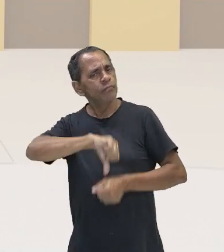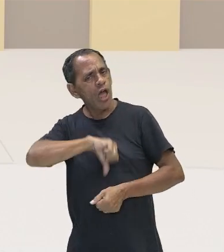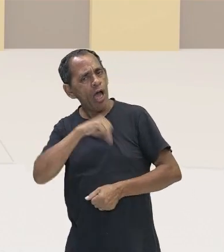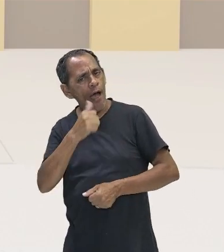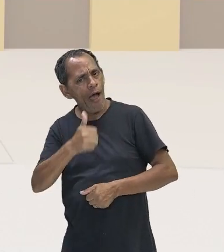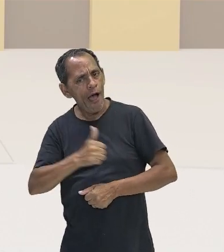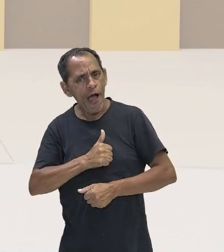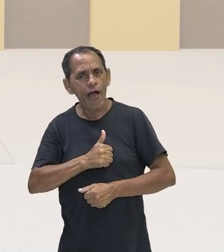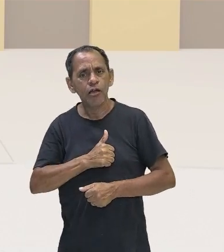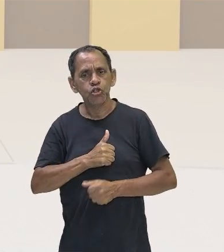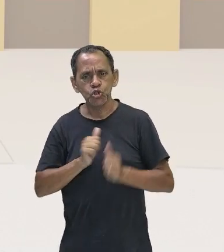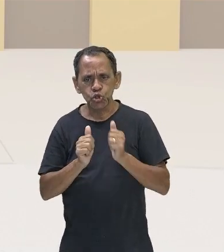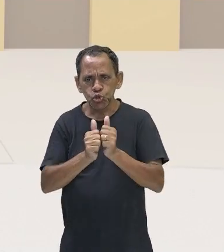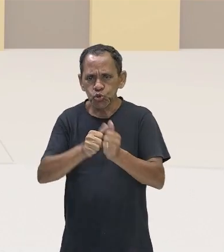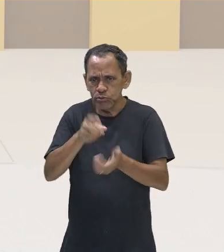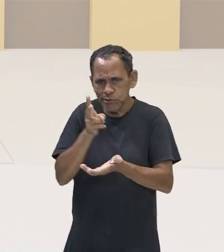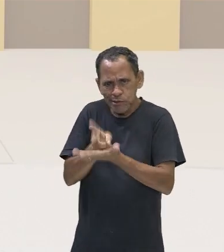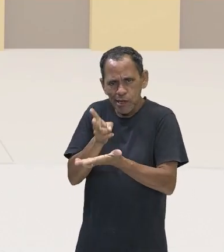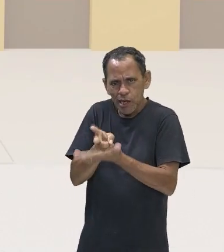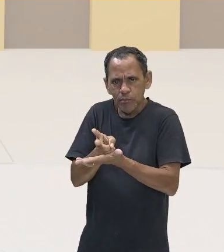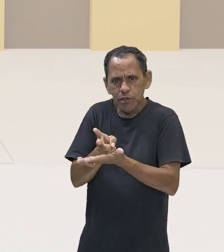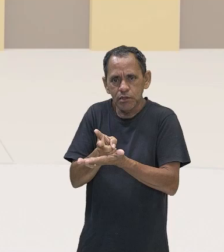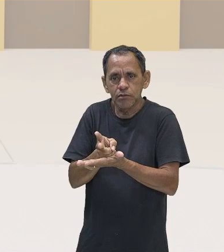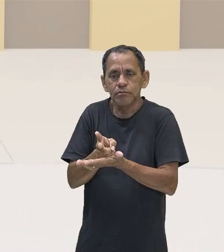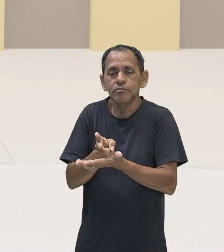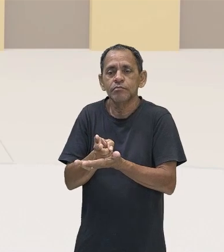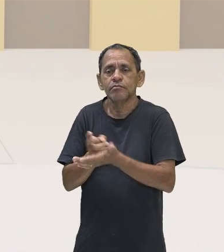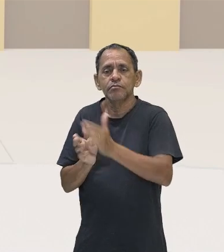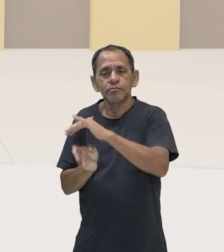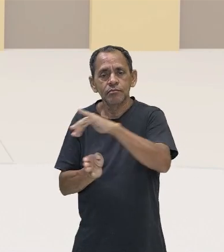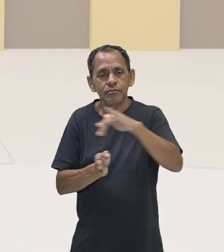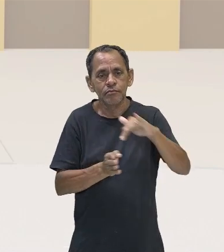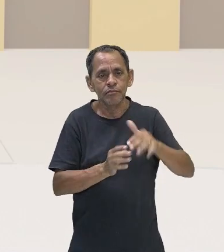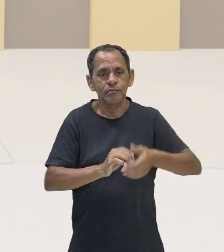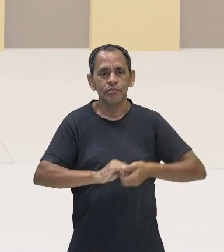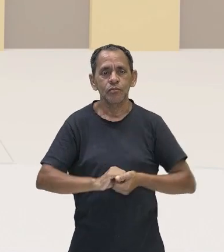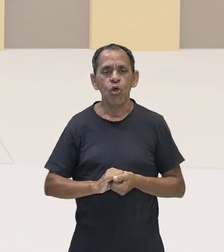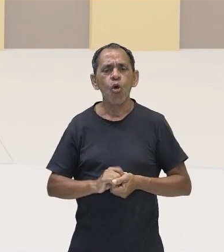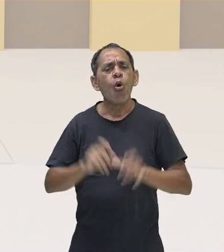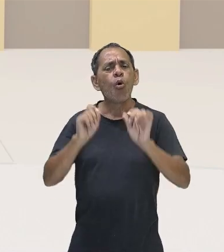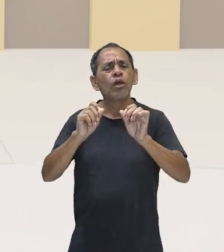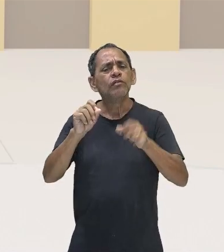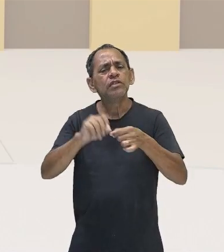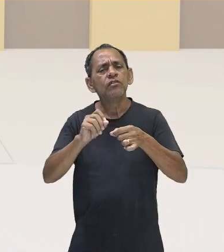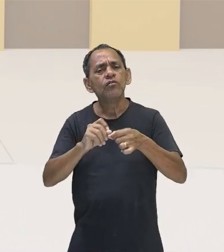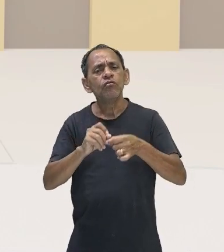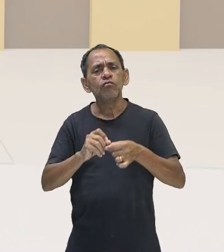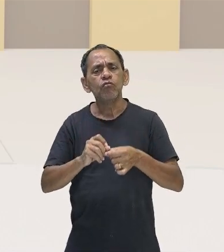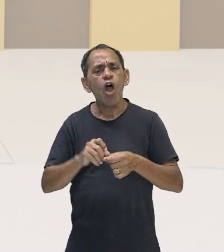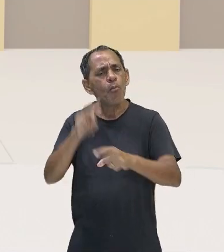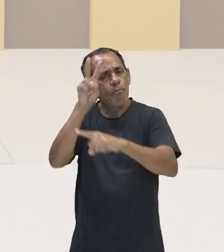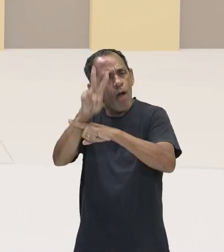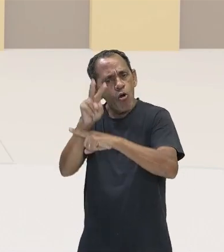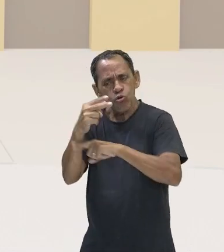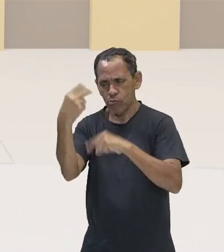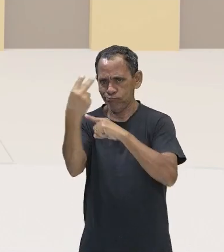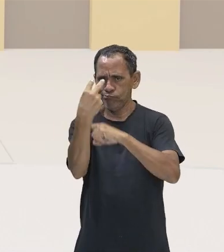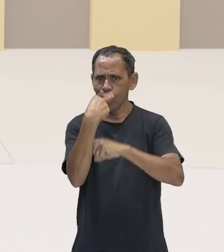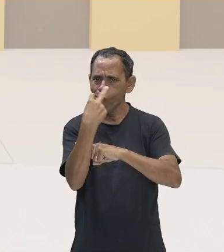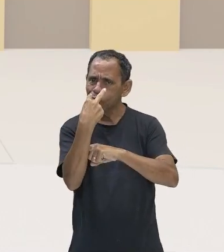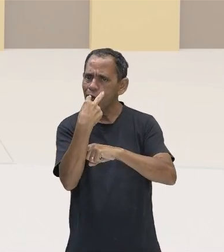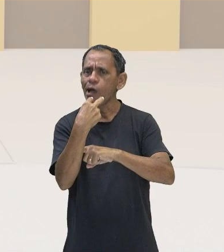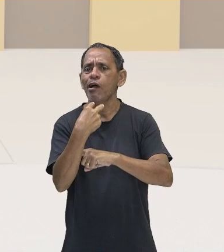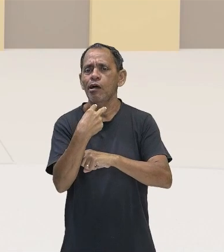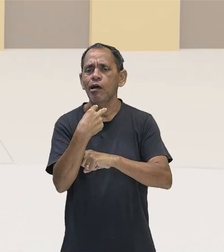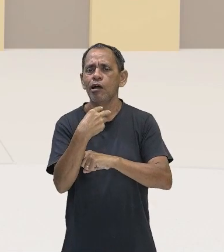que é que vocês acham por aí? Vamos refletir? O que é que você faz para cuidar de si? Que você tem feito para